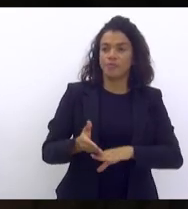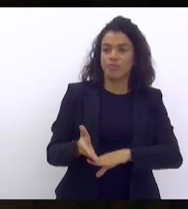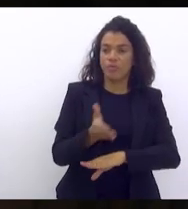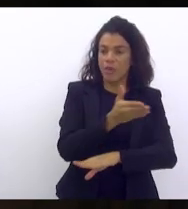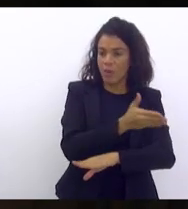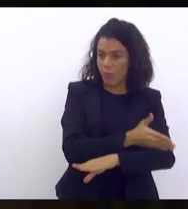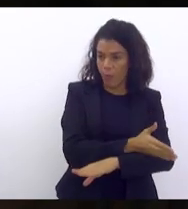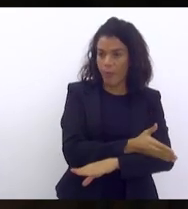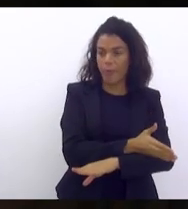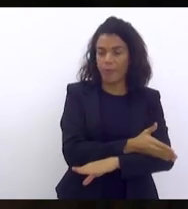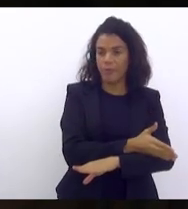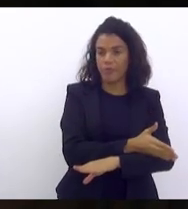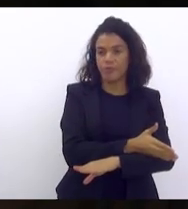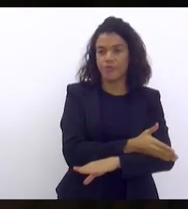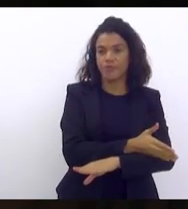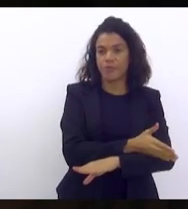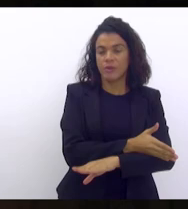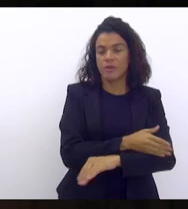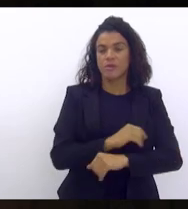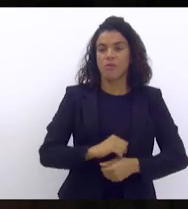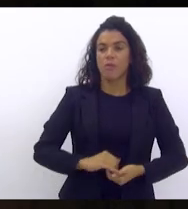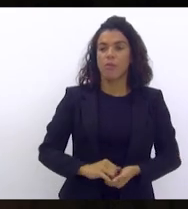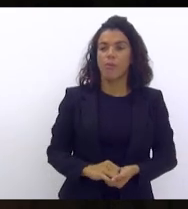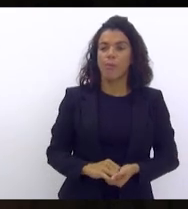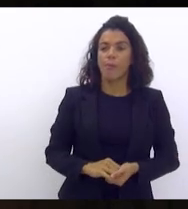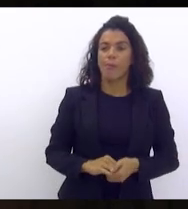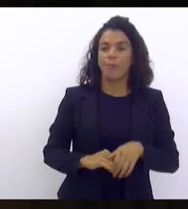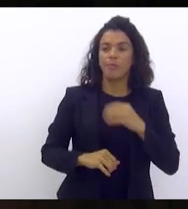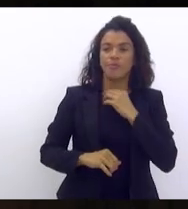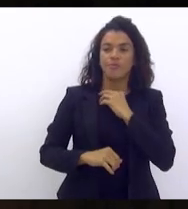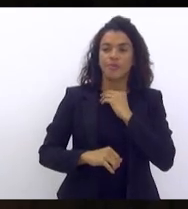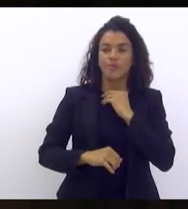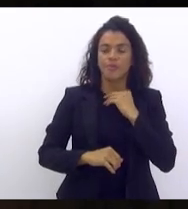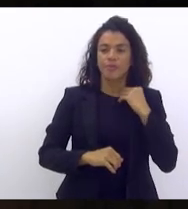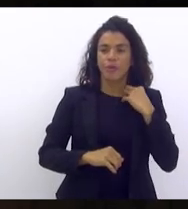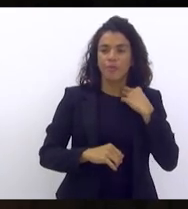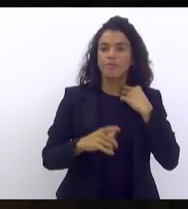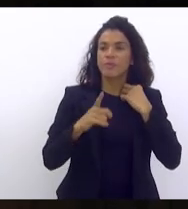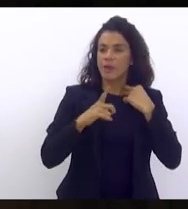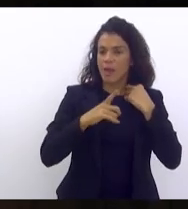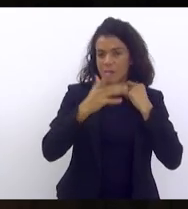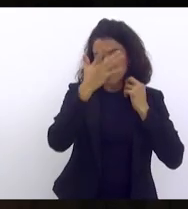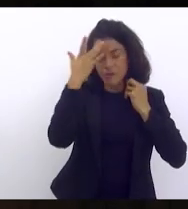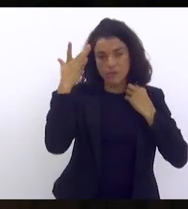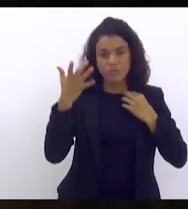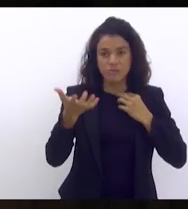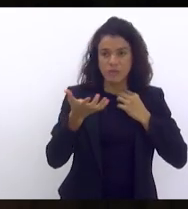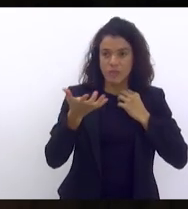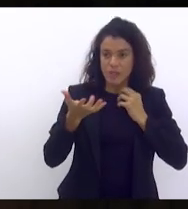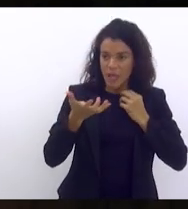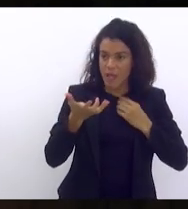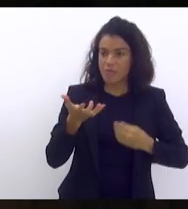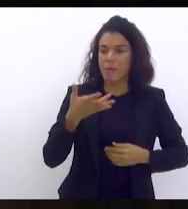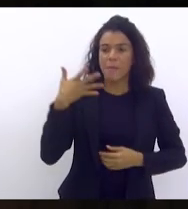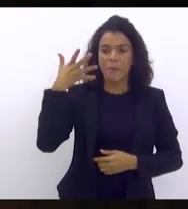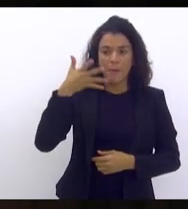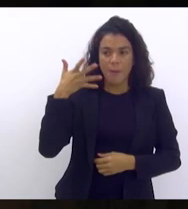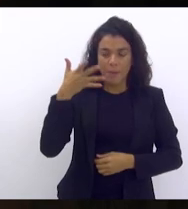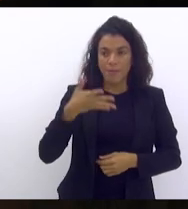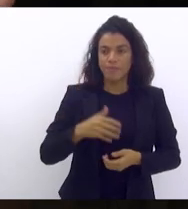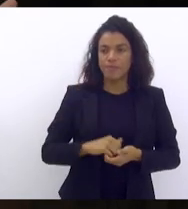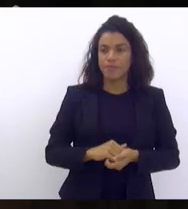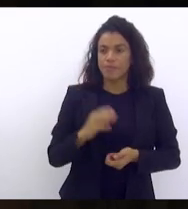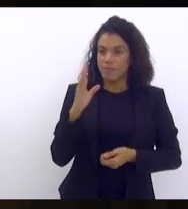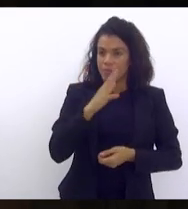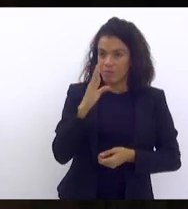a palavra para vocês, temos 5 inscritos, volto a dizer, se alguém quiser se inscrever, está aqui ao lado. Eu vou passar